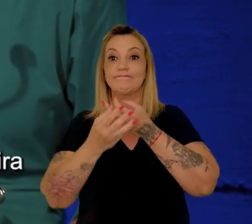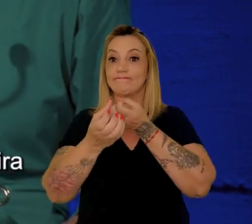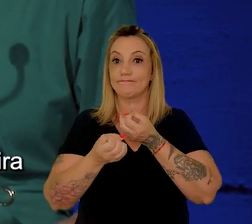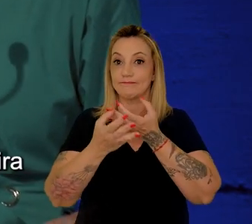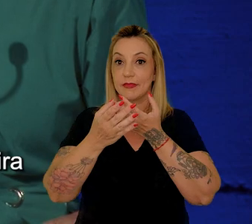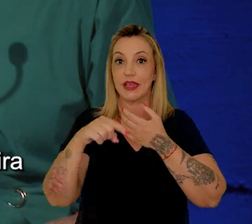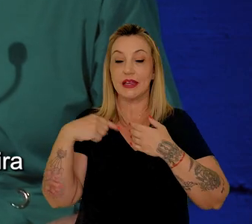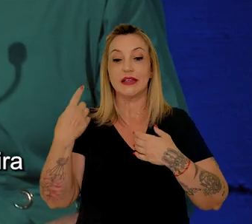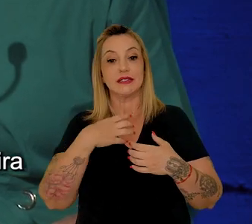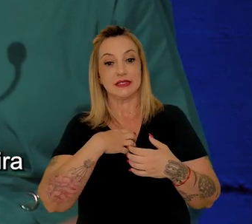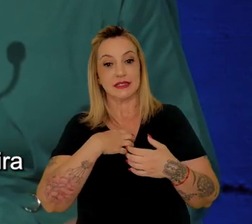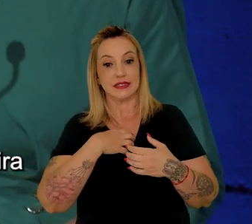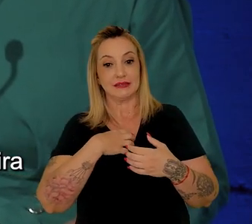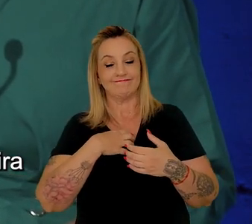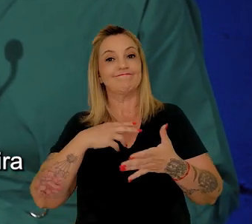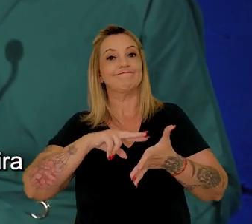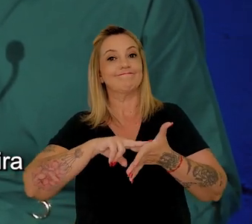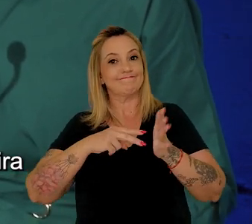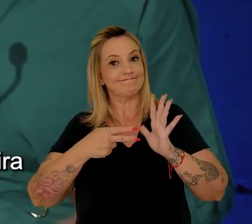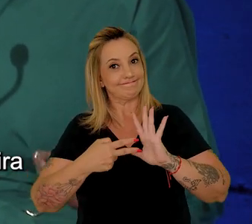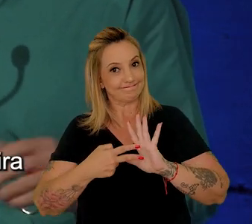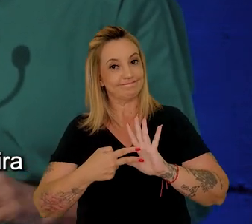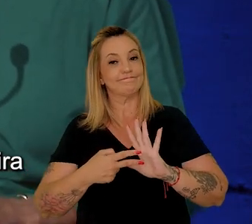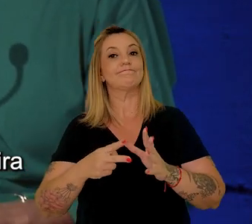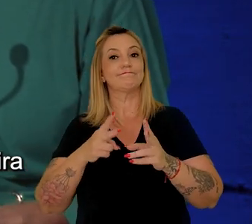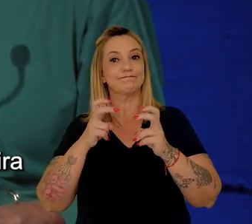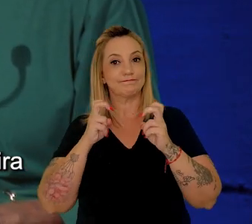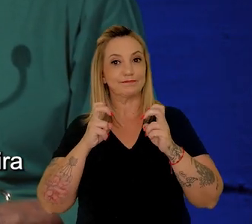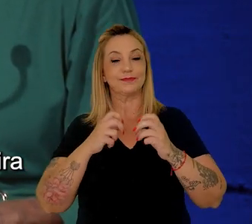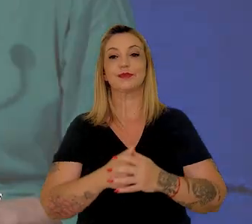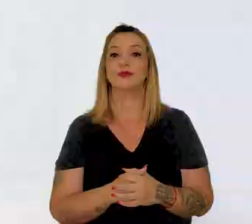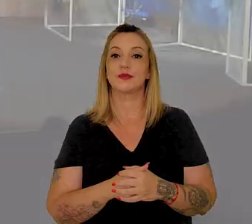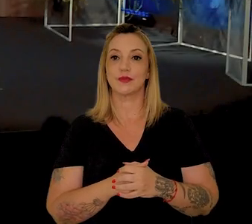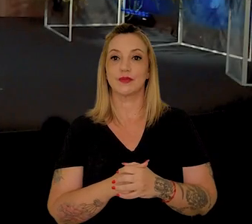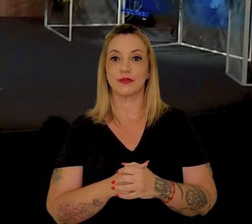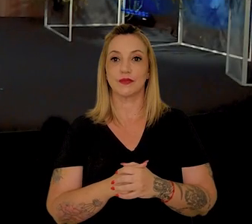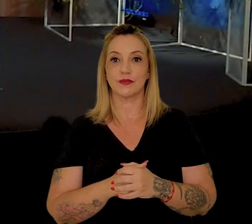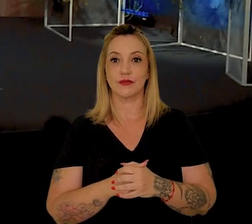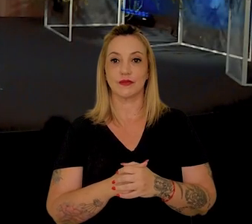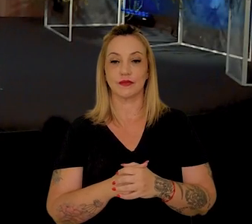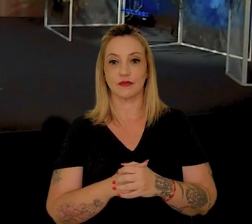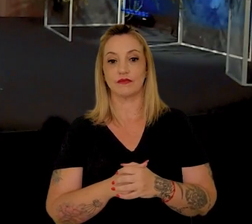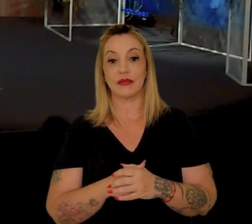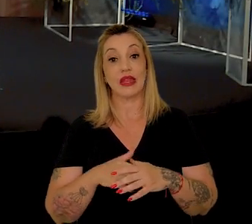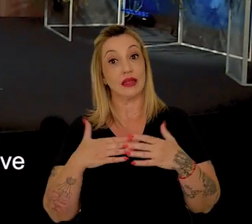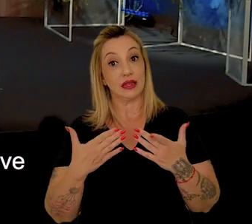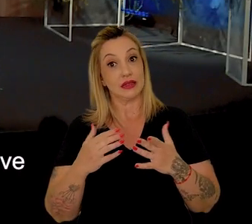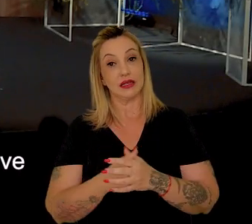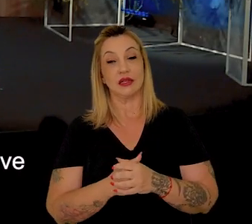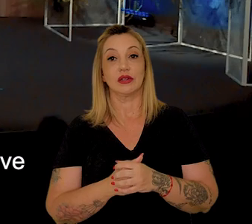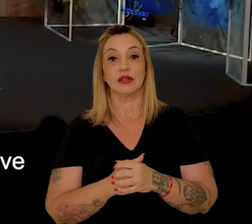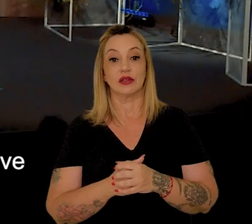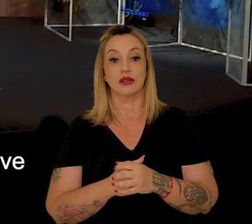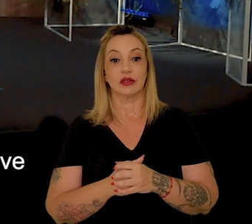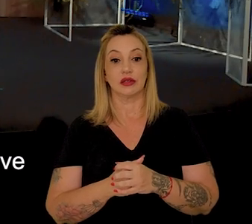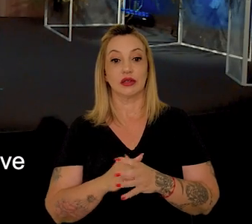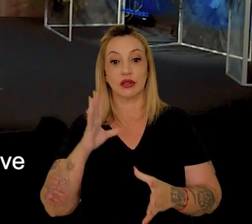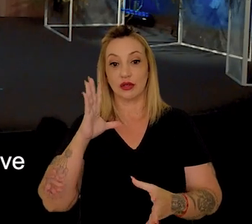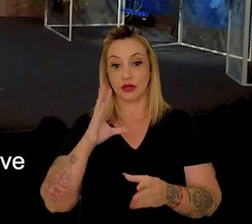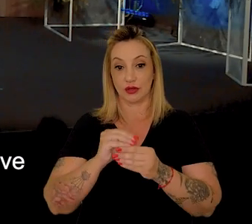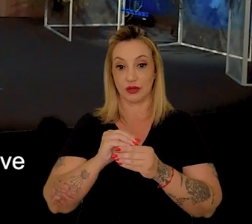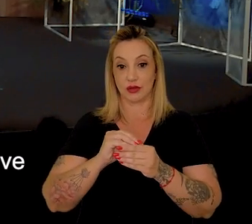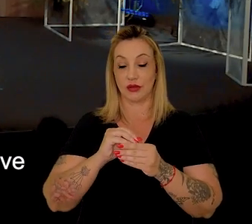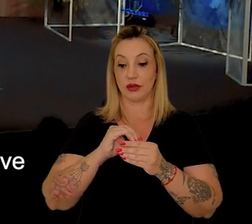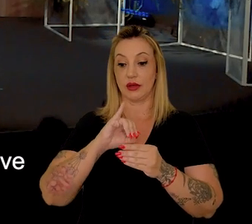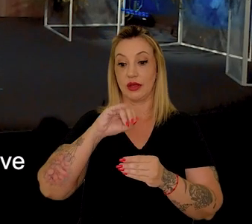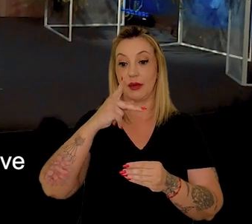gente sente isso de uma maneira eh muito significativa então uma das conclusões que PCC